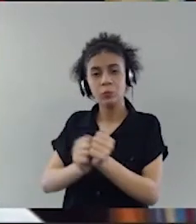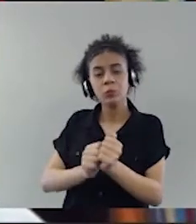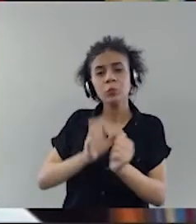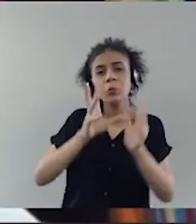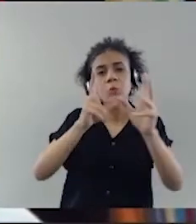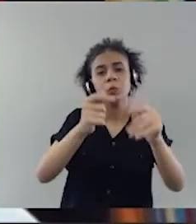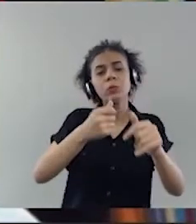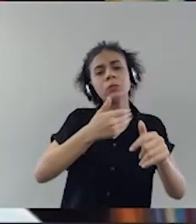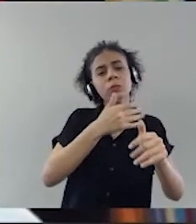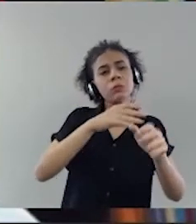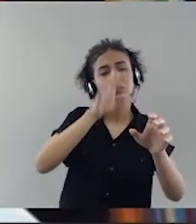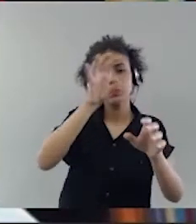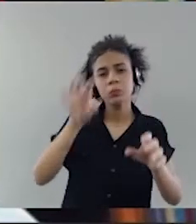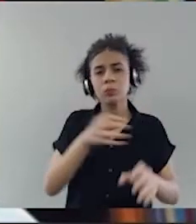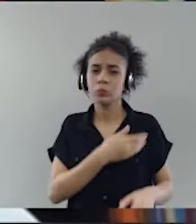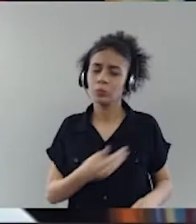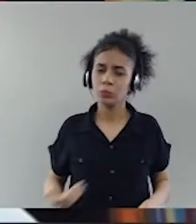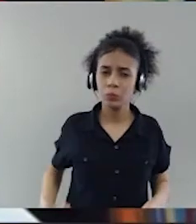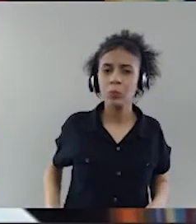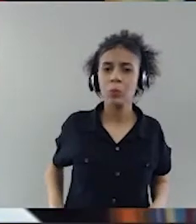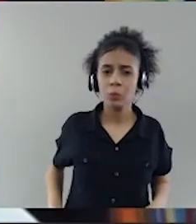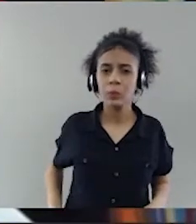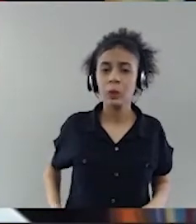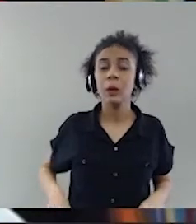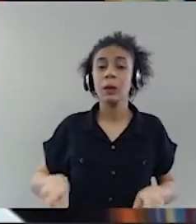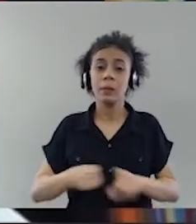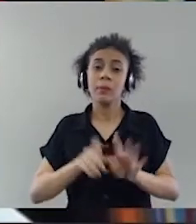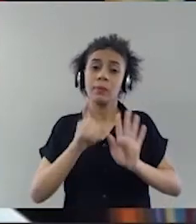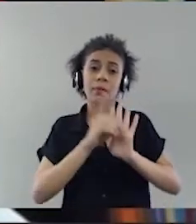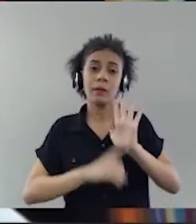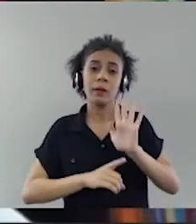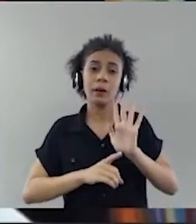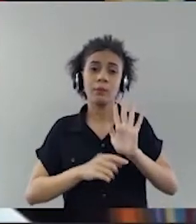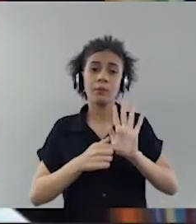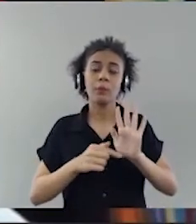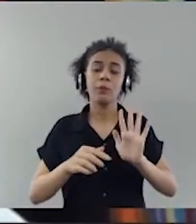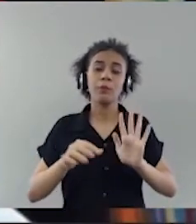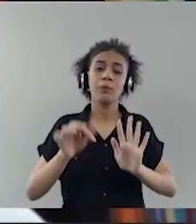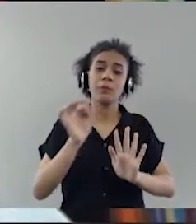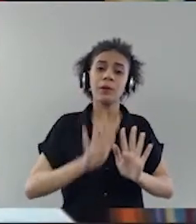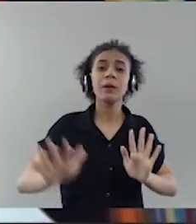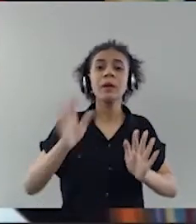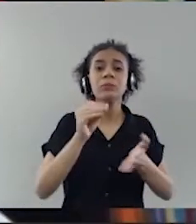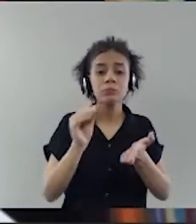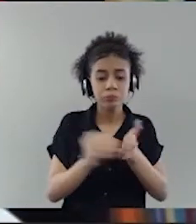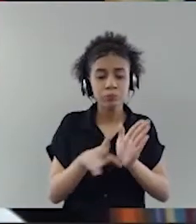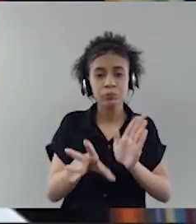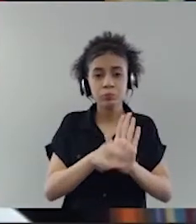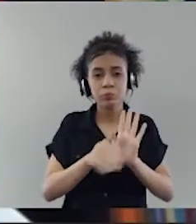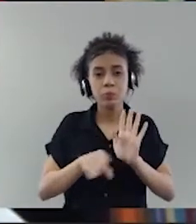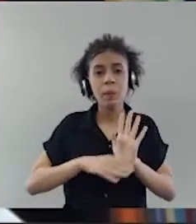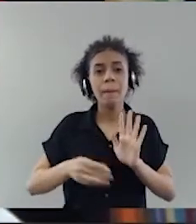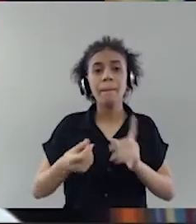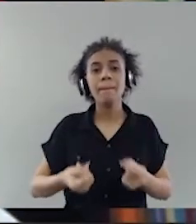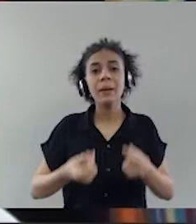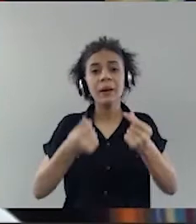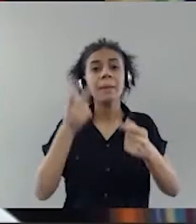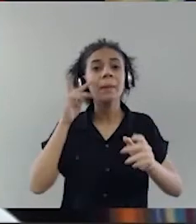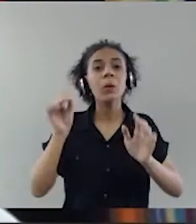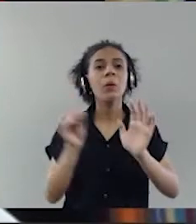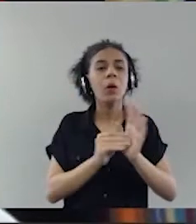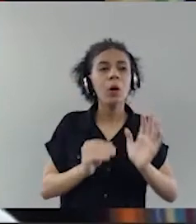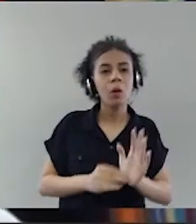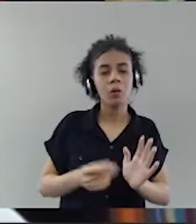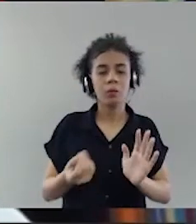públicos, tratados aí no decreto federal que cuida do registro de preços, como chamado a intenção de registro